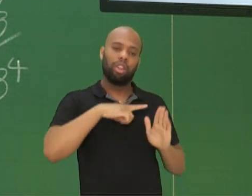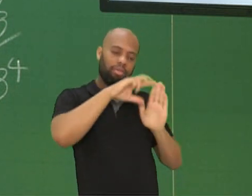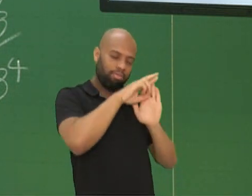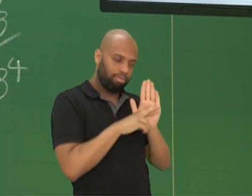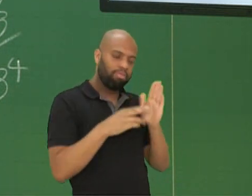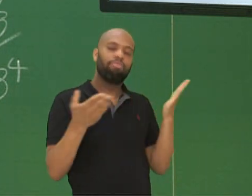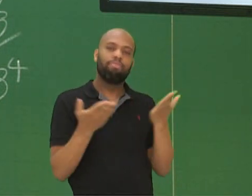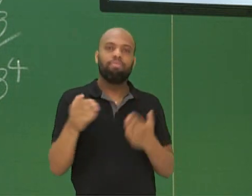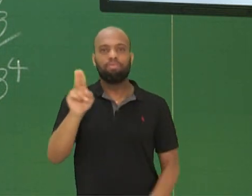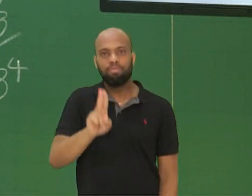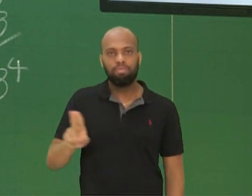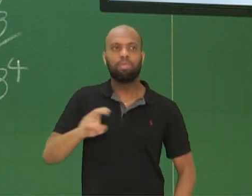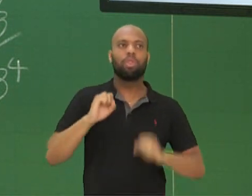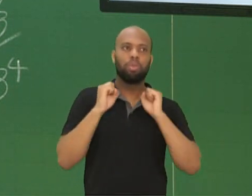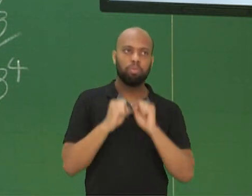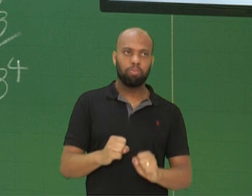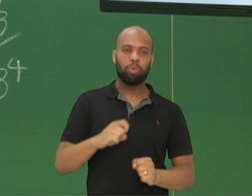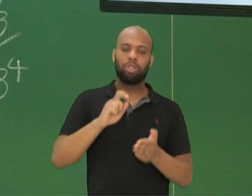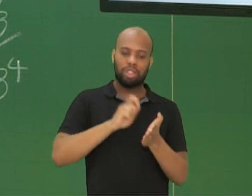seu A sobre B